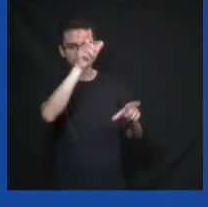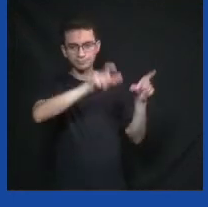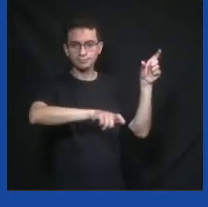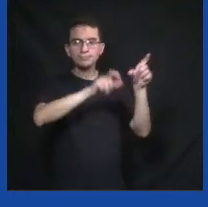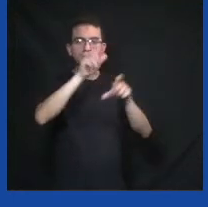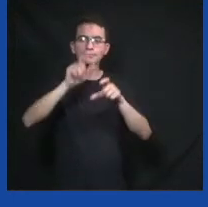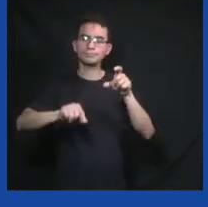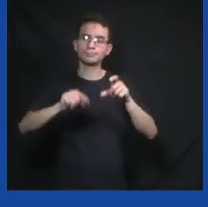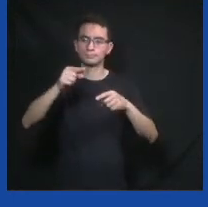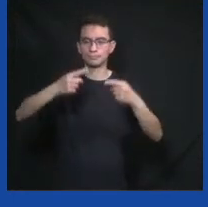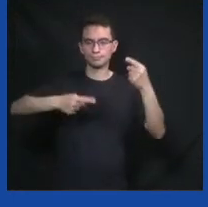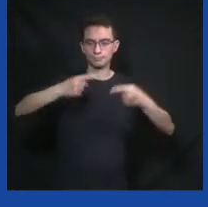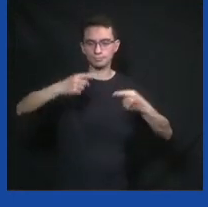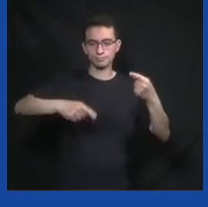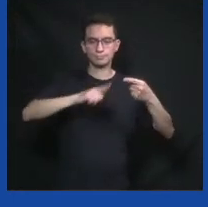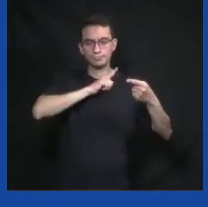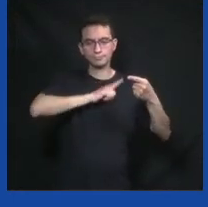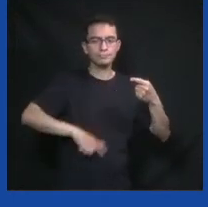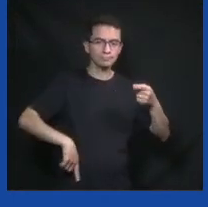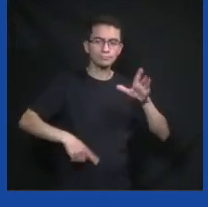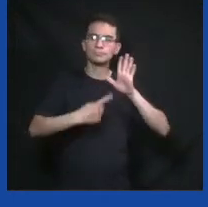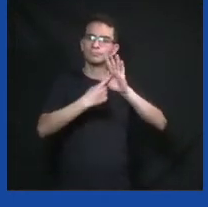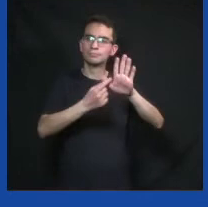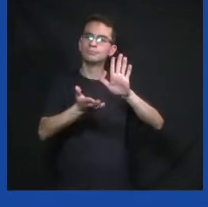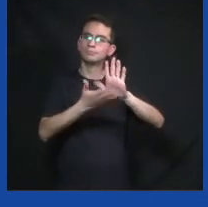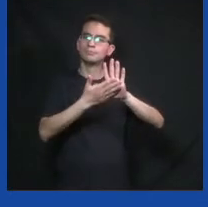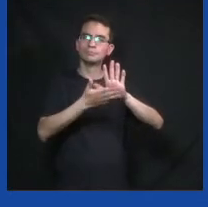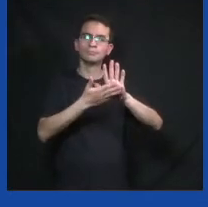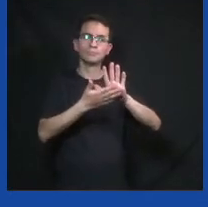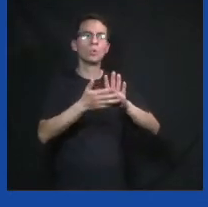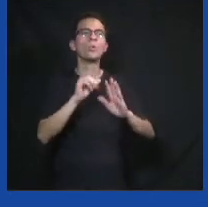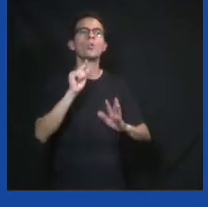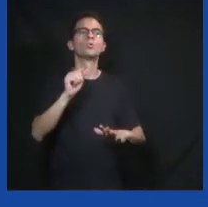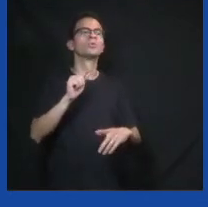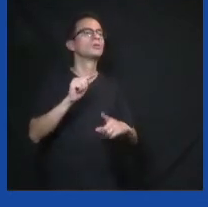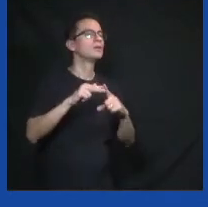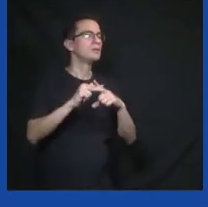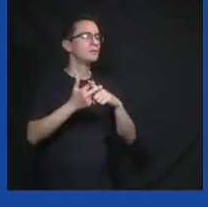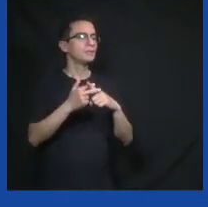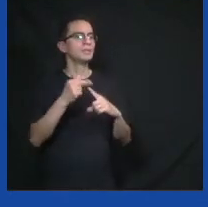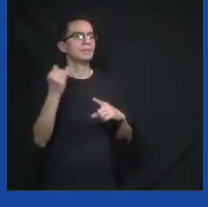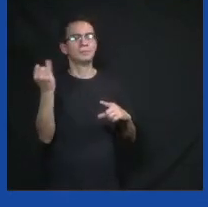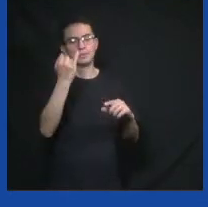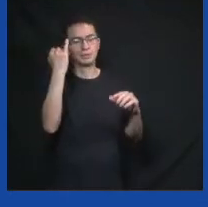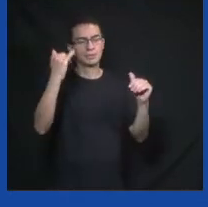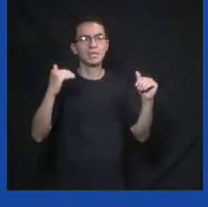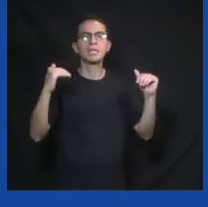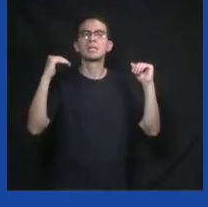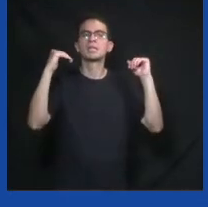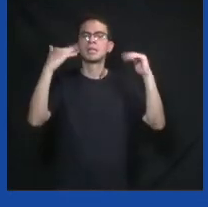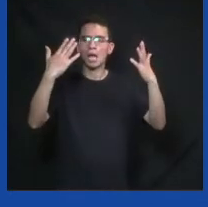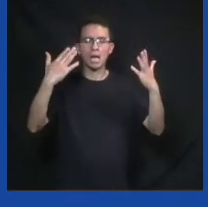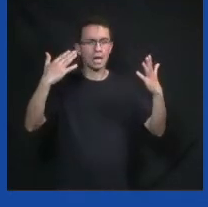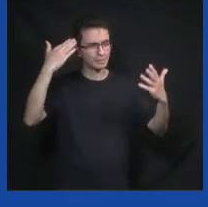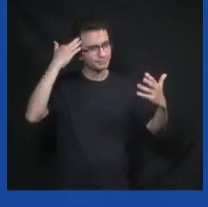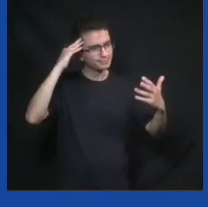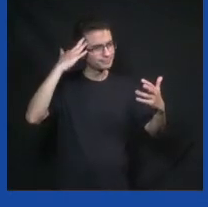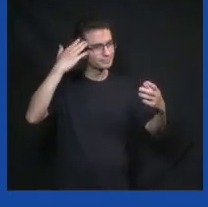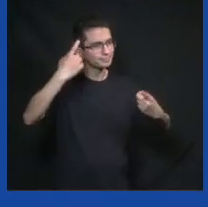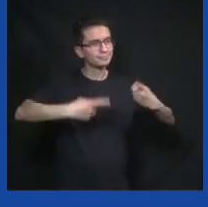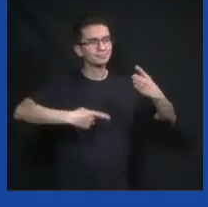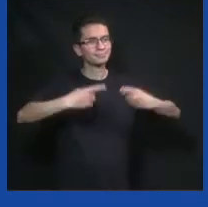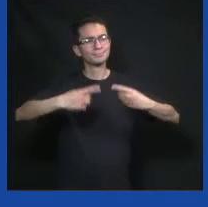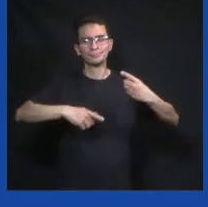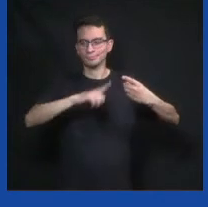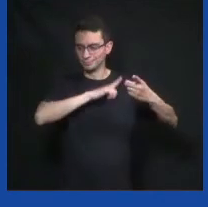de política pública para um problema real da comunidade delas, usando uma ferramenta muito didática, que é um canvas de política pública, com um passo a